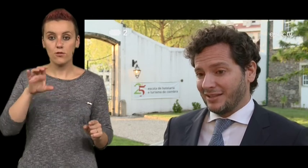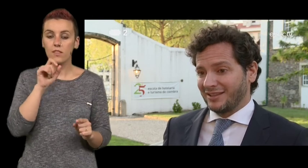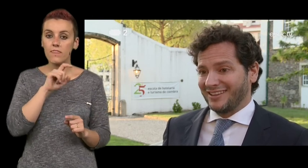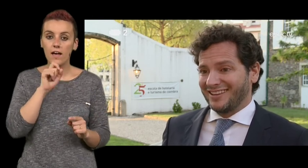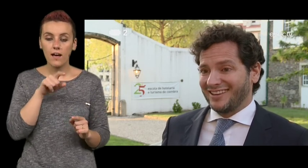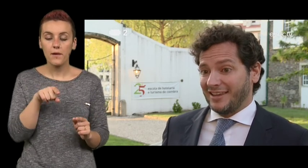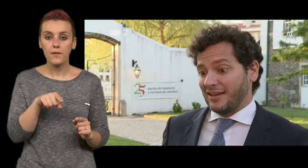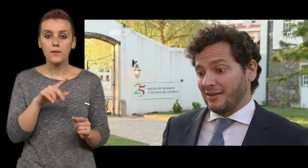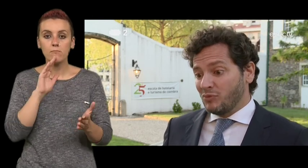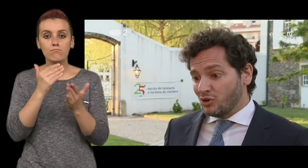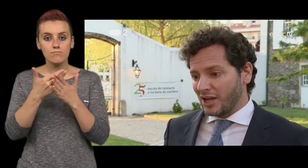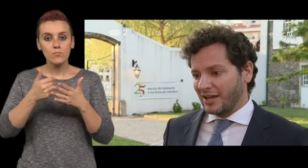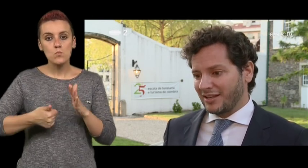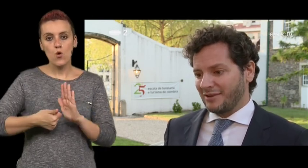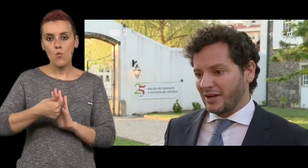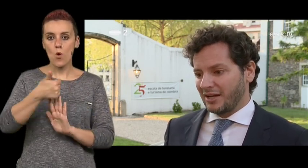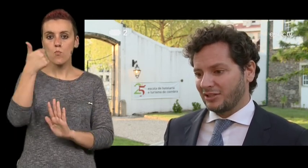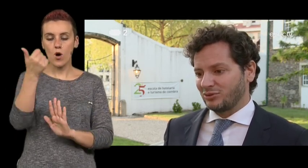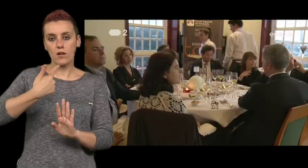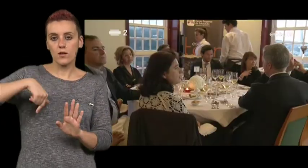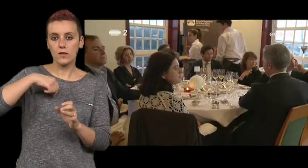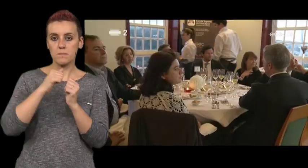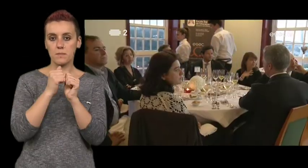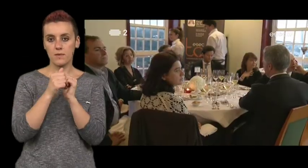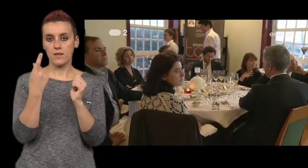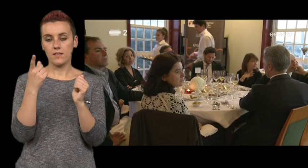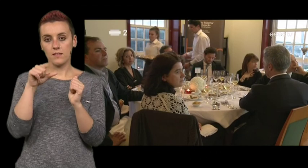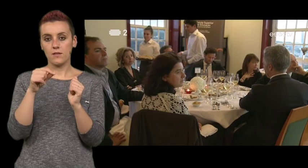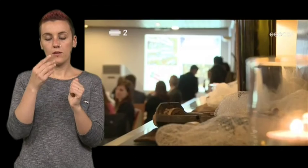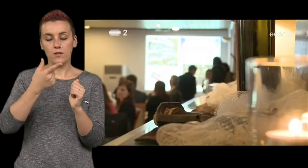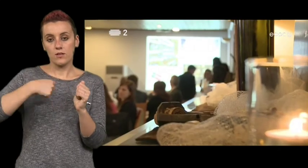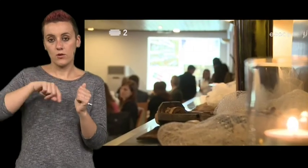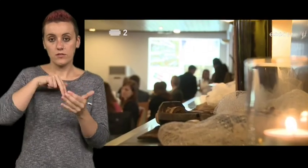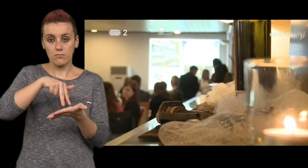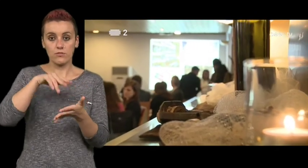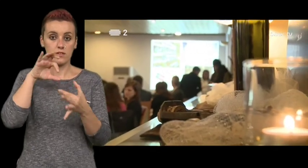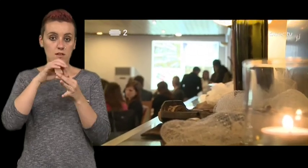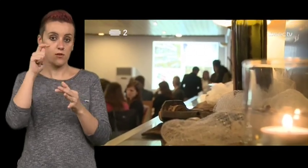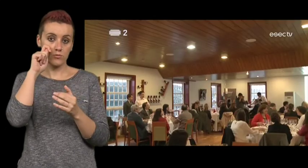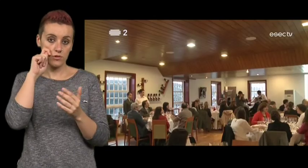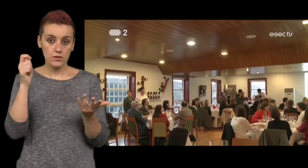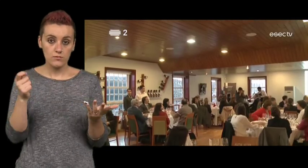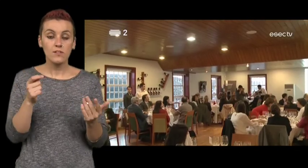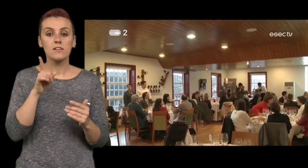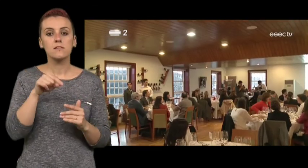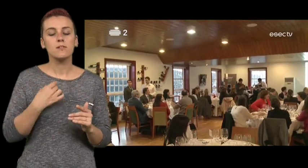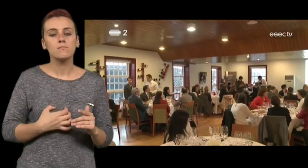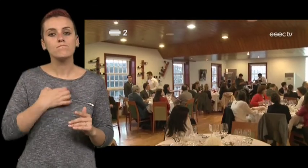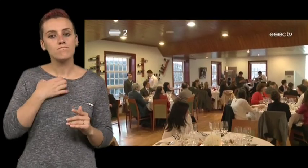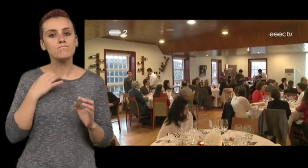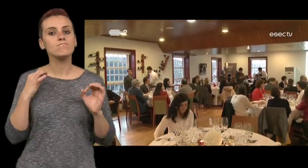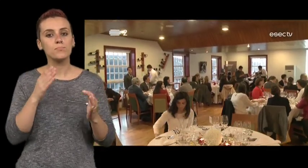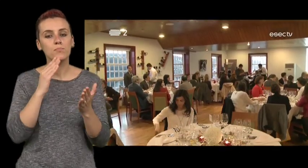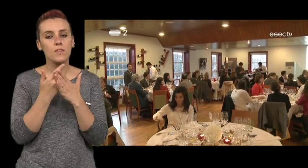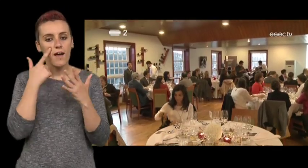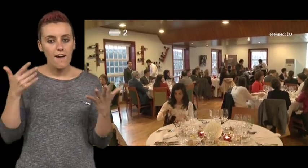de melhorar ainda mais o nosso papel e o nosso posicionamento do ponto de vista turístico. Achamos que é uma